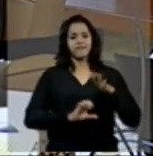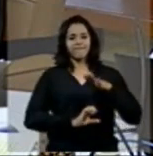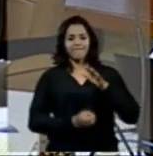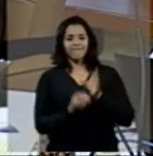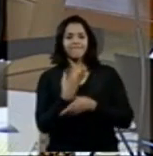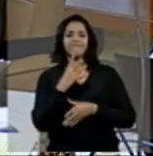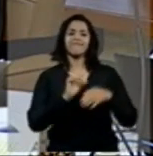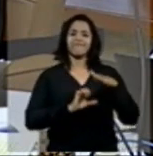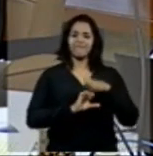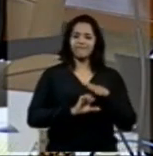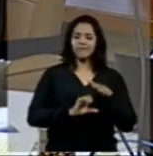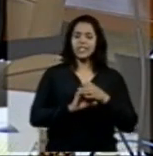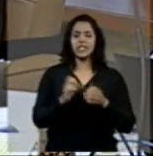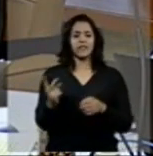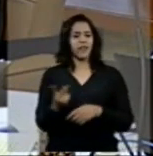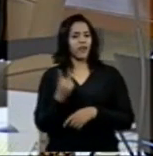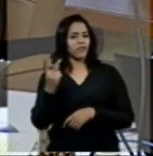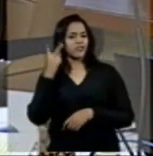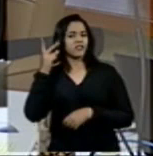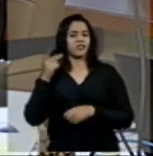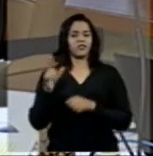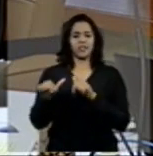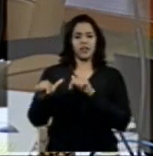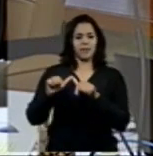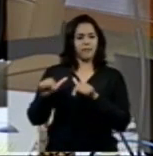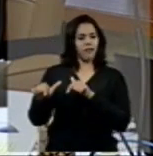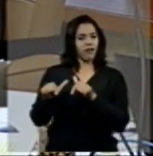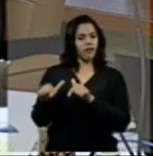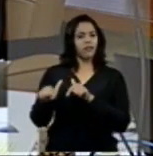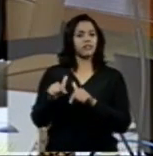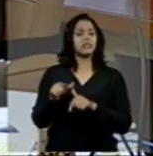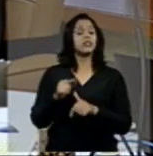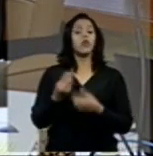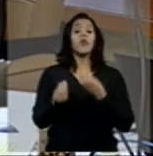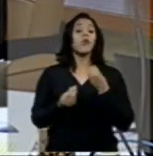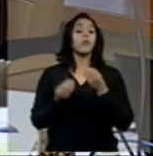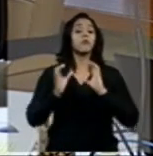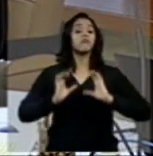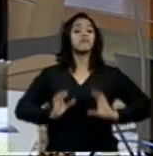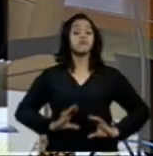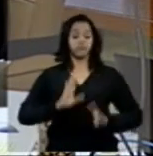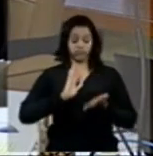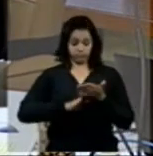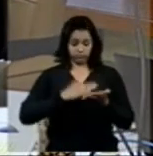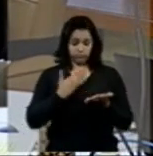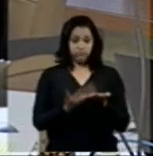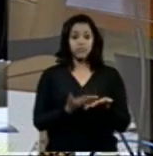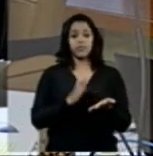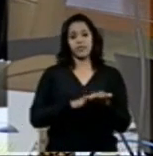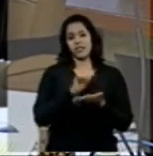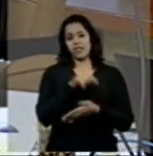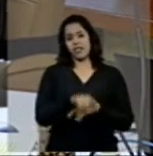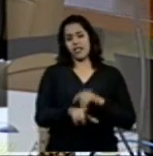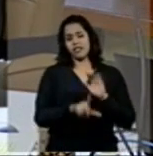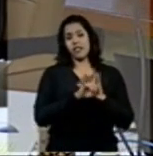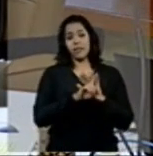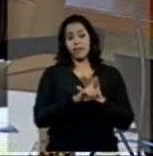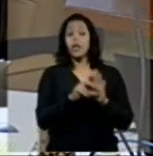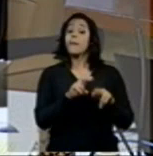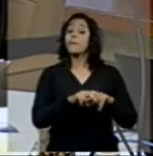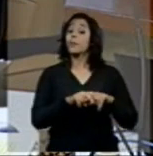da valorização do trabalho por meio de uma atitude interpretativa. E por isso,